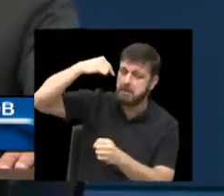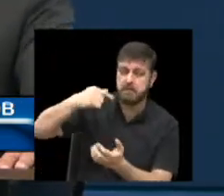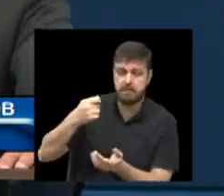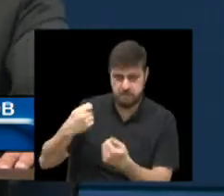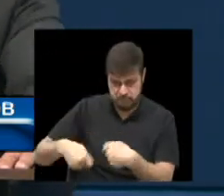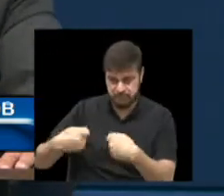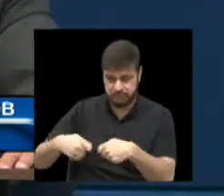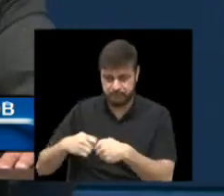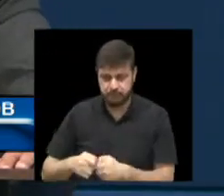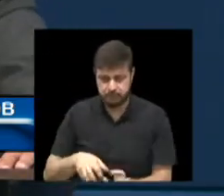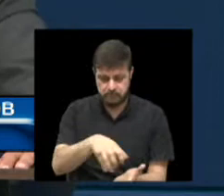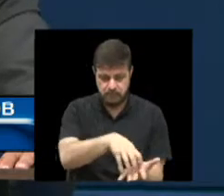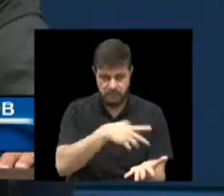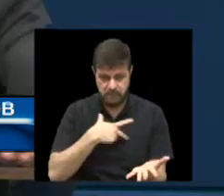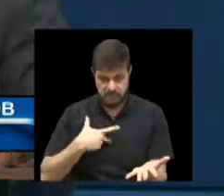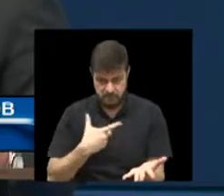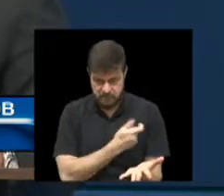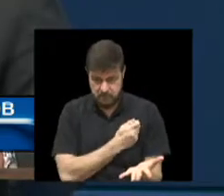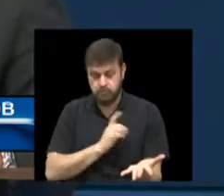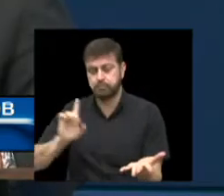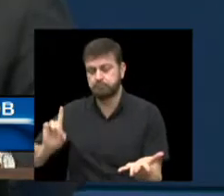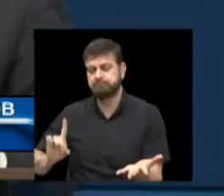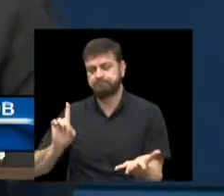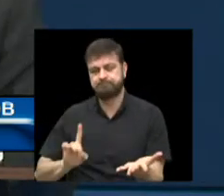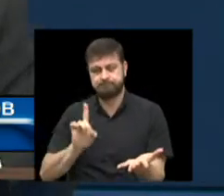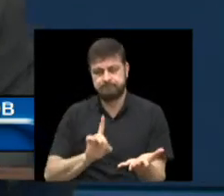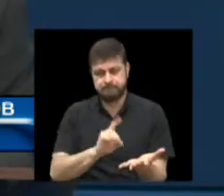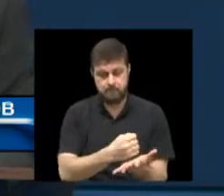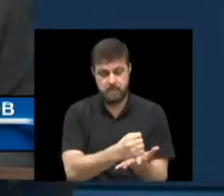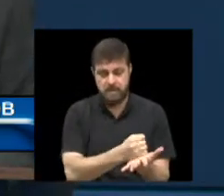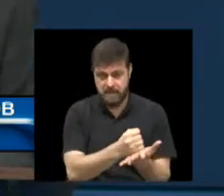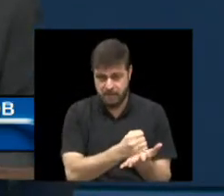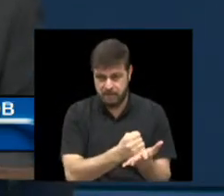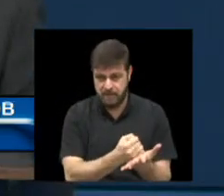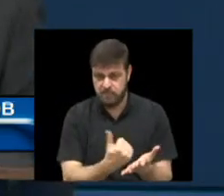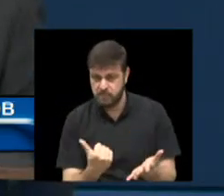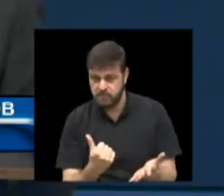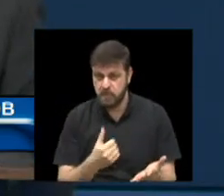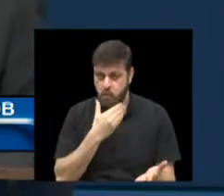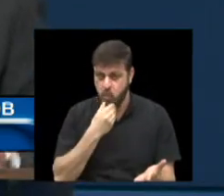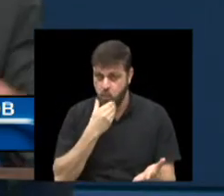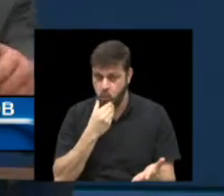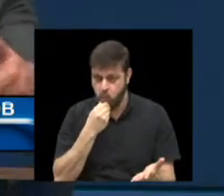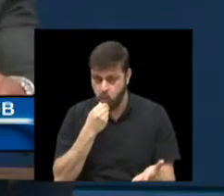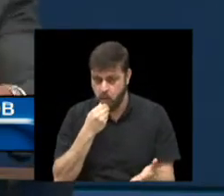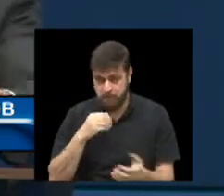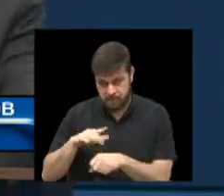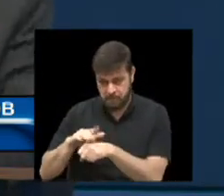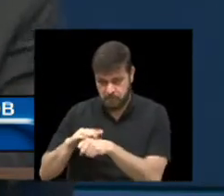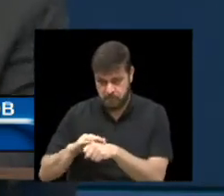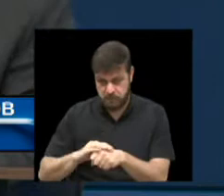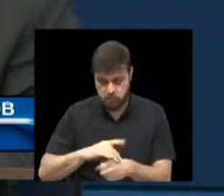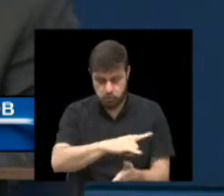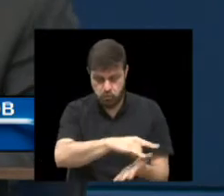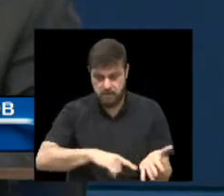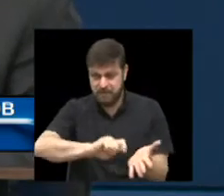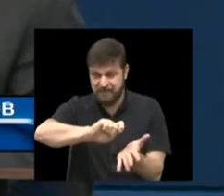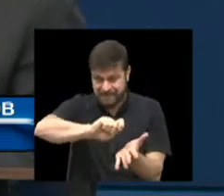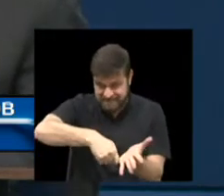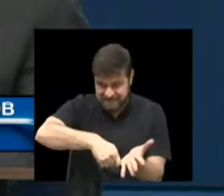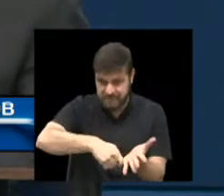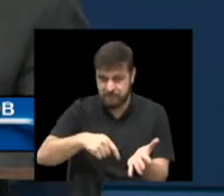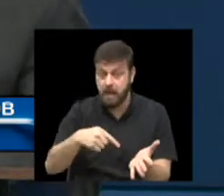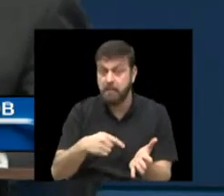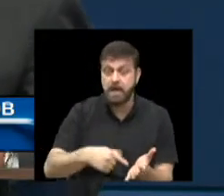paciente ia à rede pública receber o colírio e ele assinava uma ficha em branco, onde, posteriormente, o colírio que